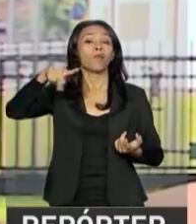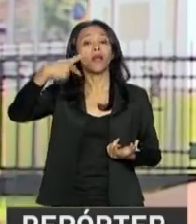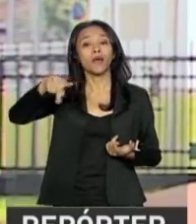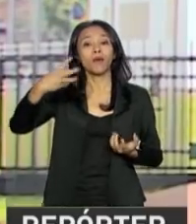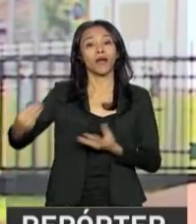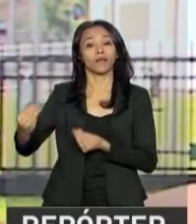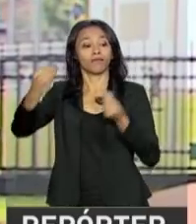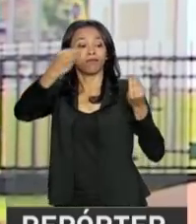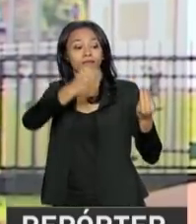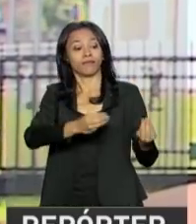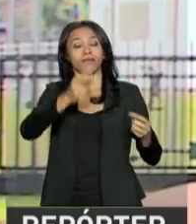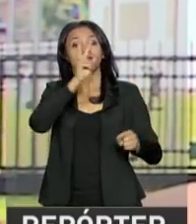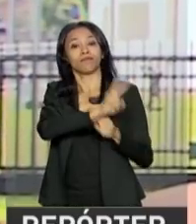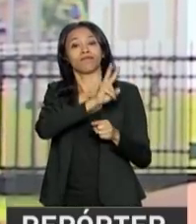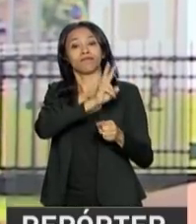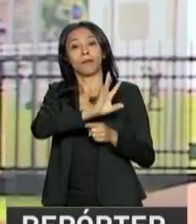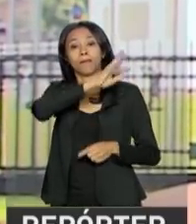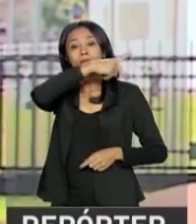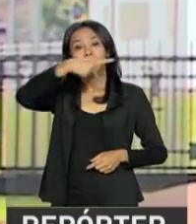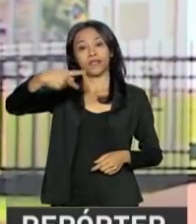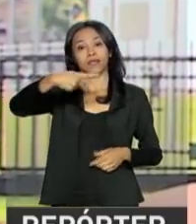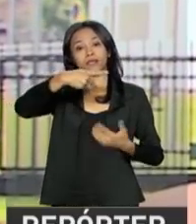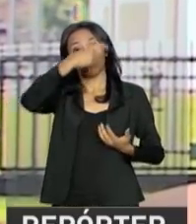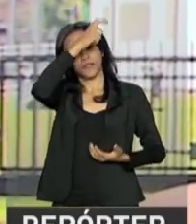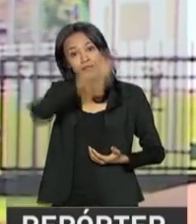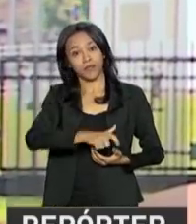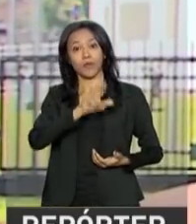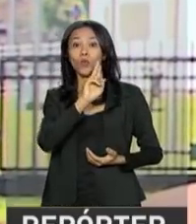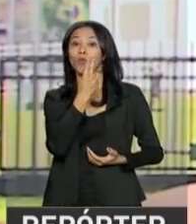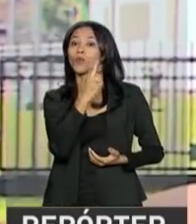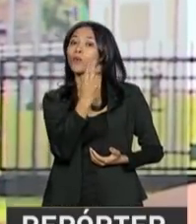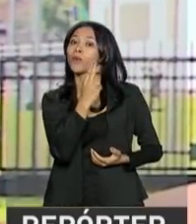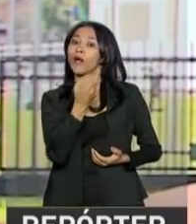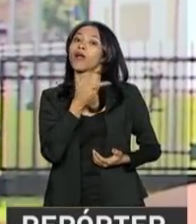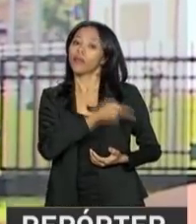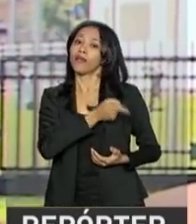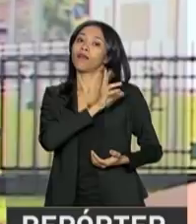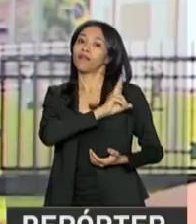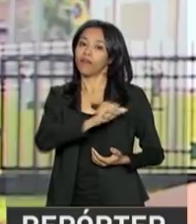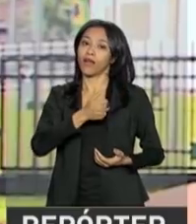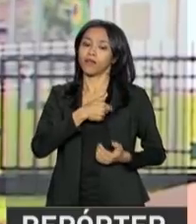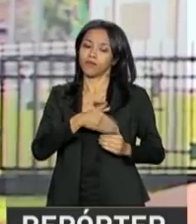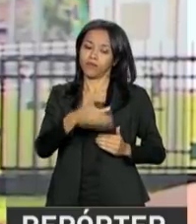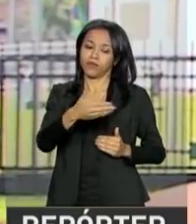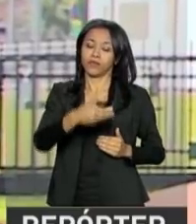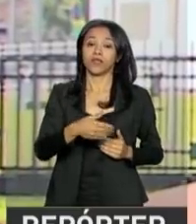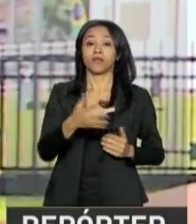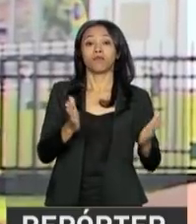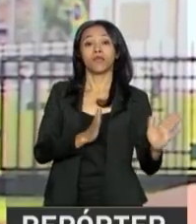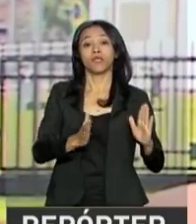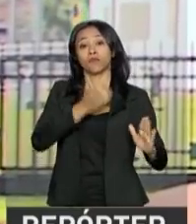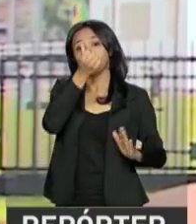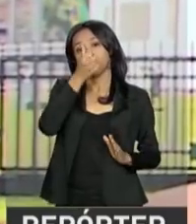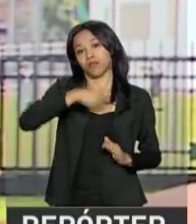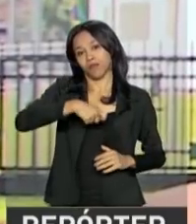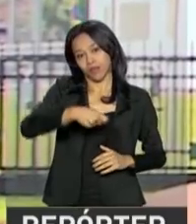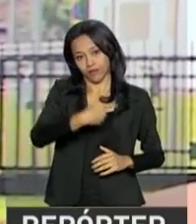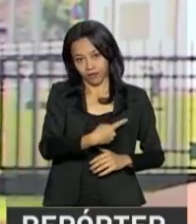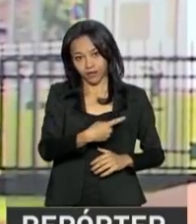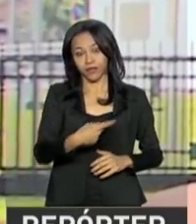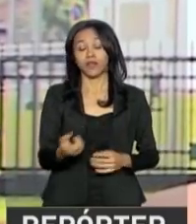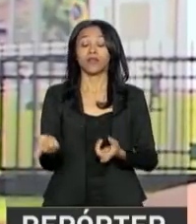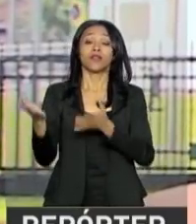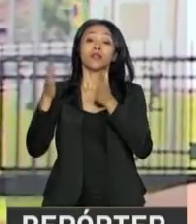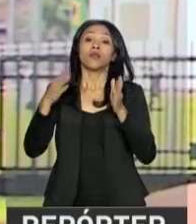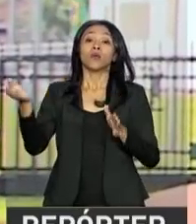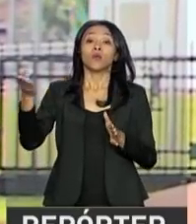presidência temporária do mercosul para o uruguai que ficará no comando pelos próximos seis meses o presidente michel